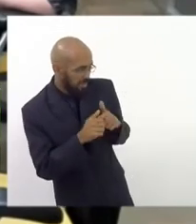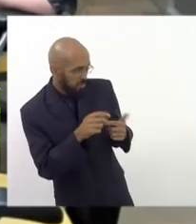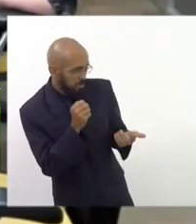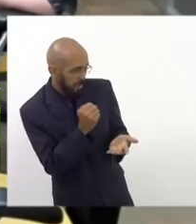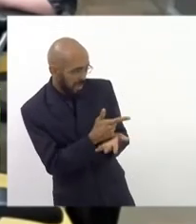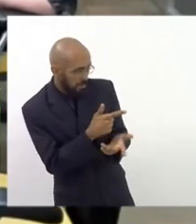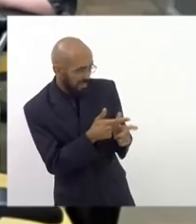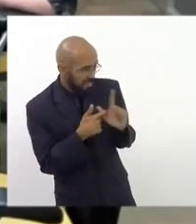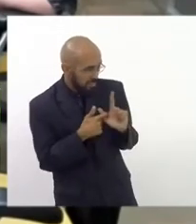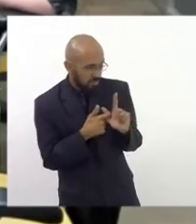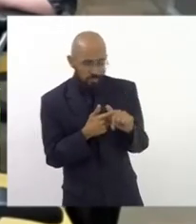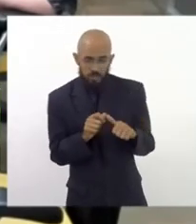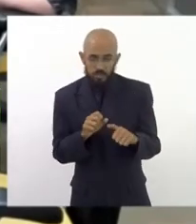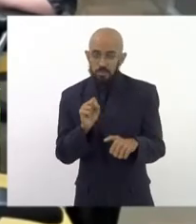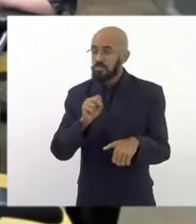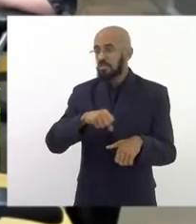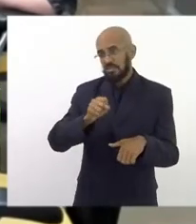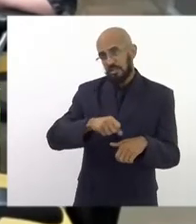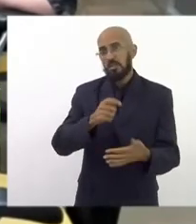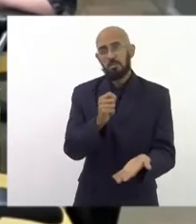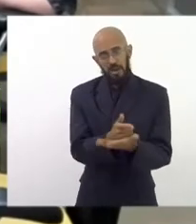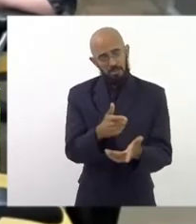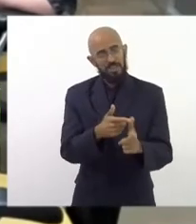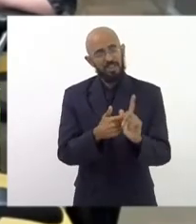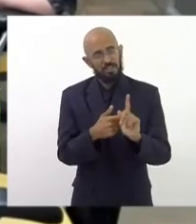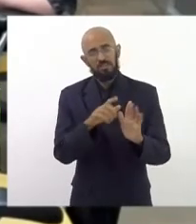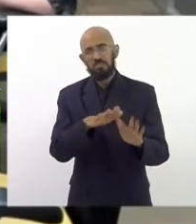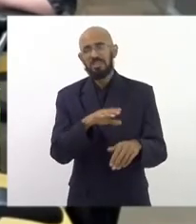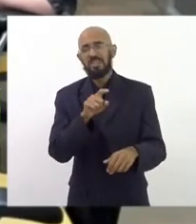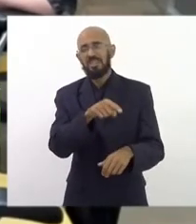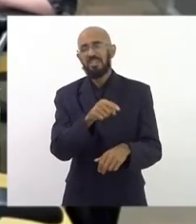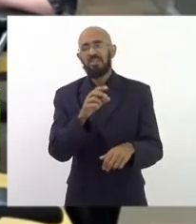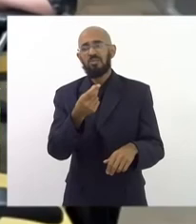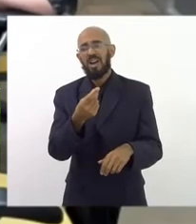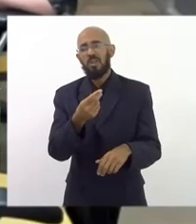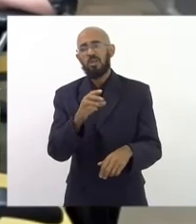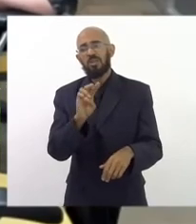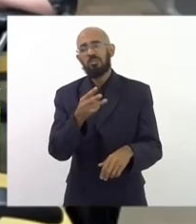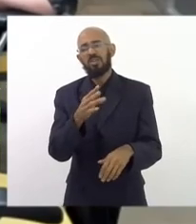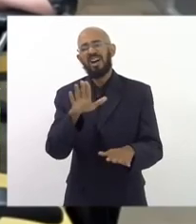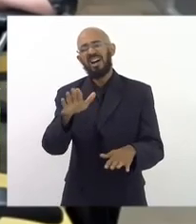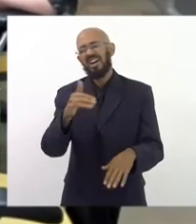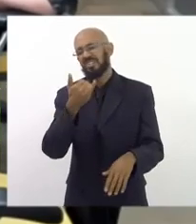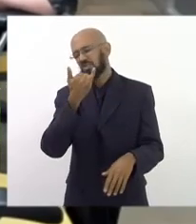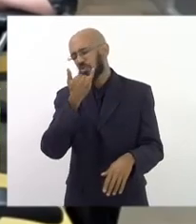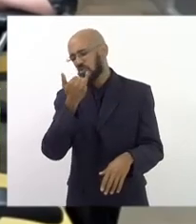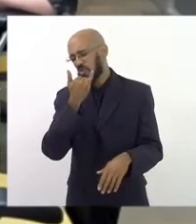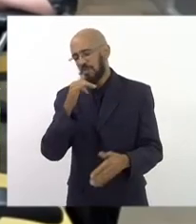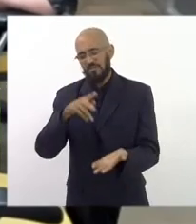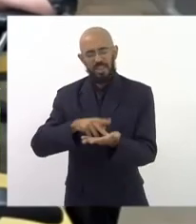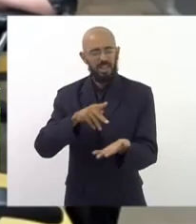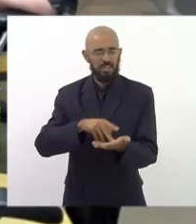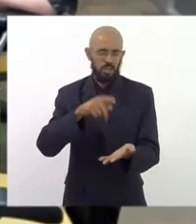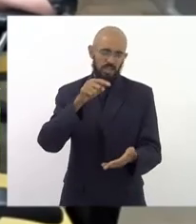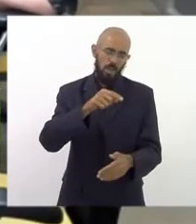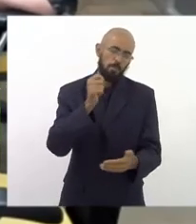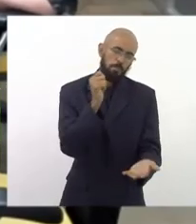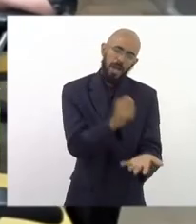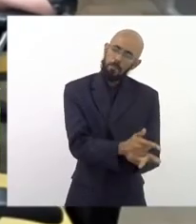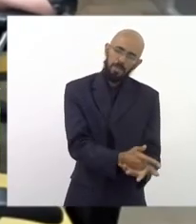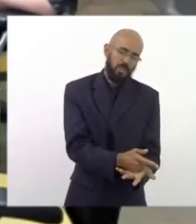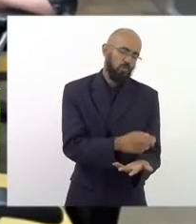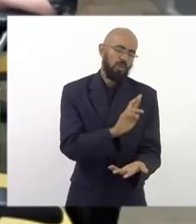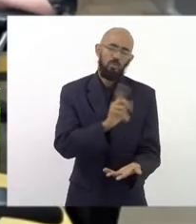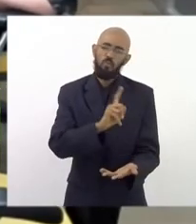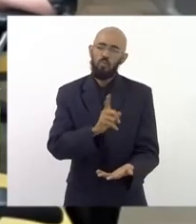que aqui está em milhões. Esse é o pagamento, desculpe. É. Aí é só, entrou